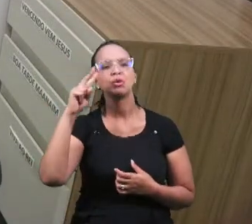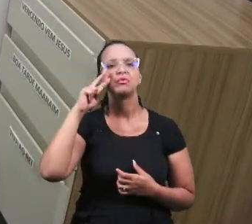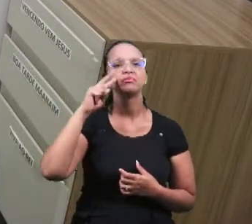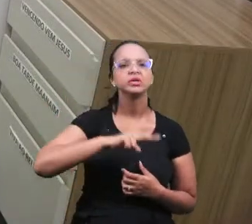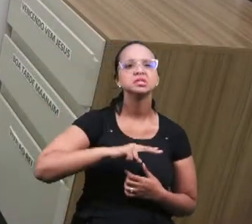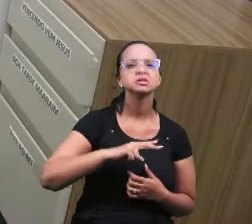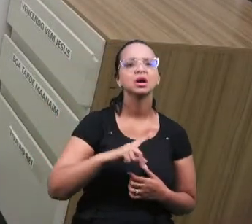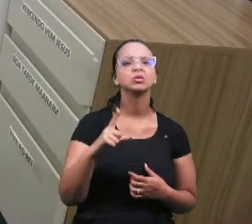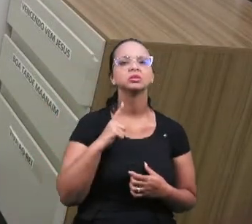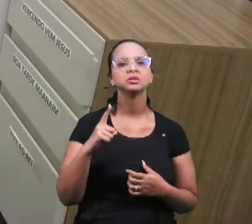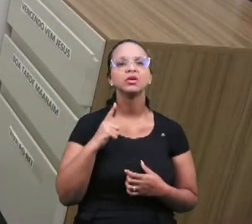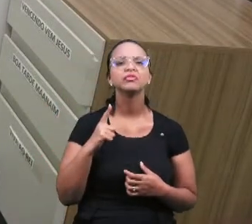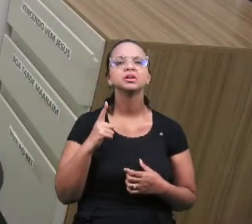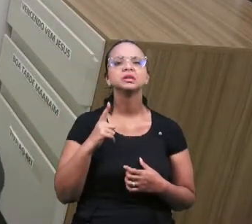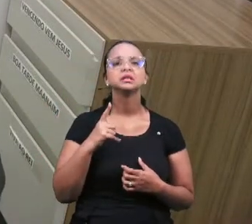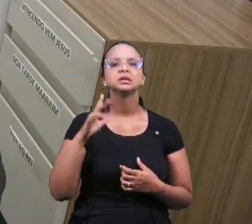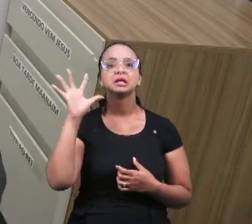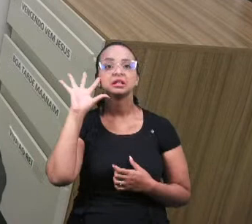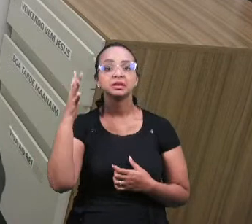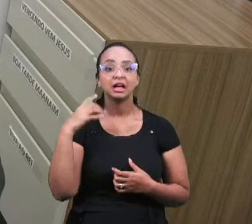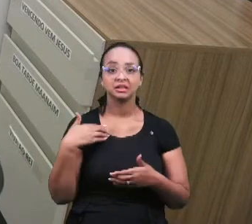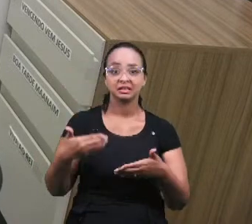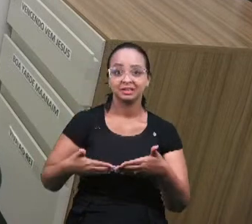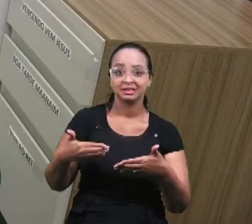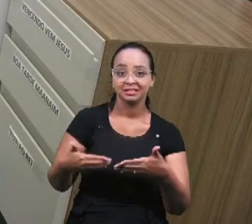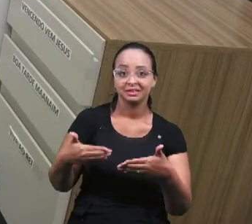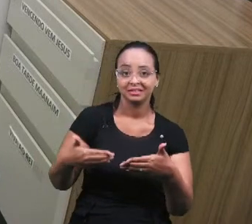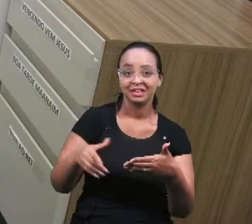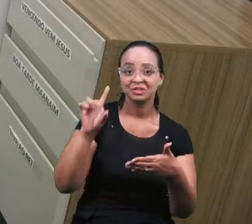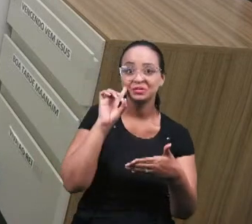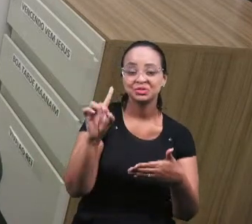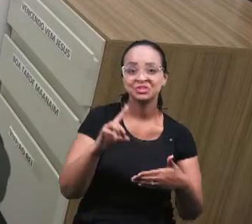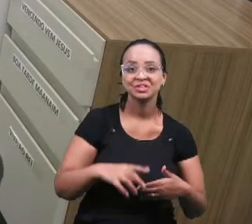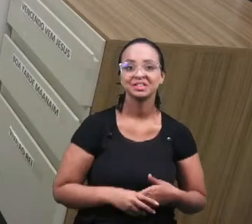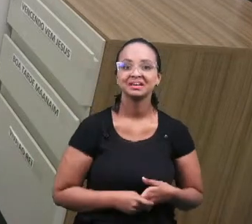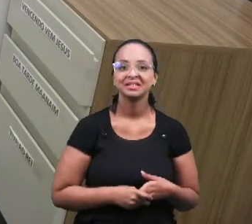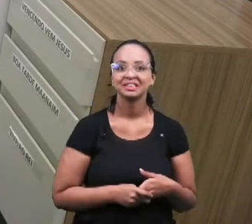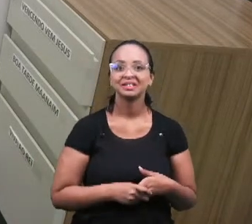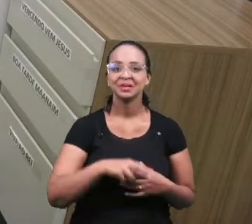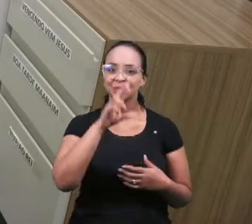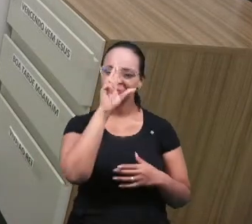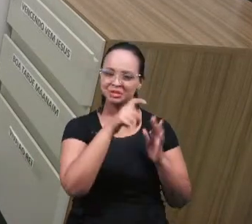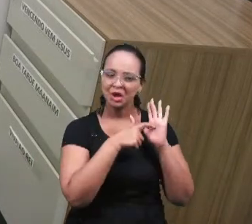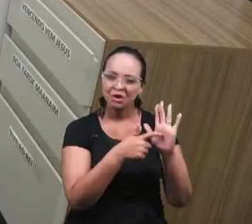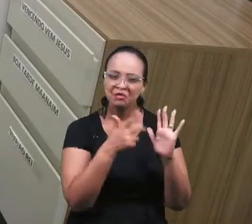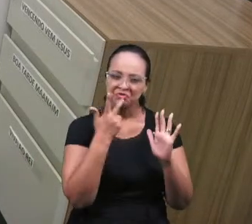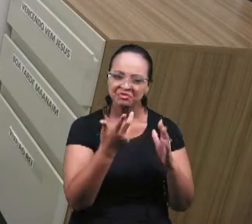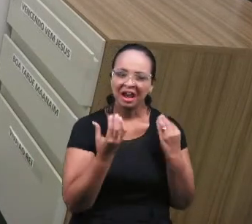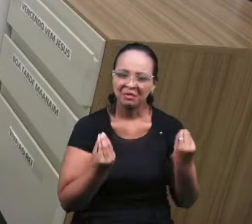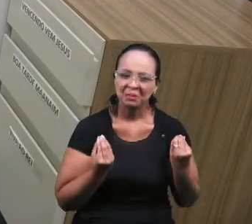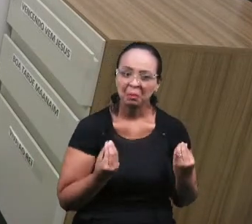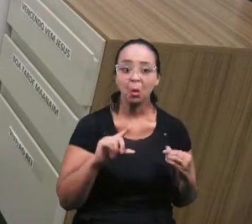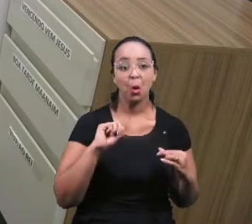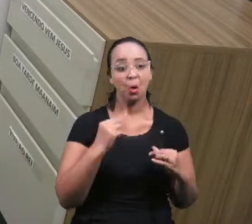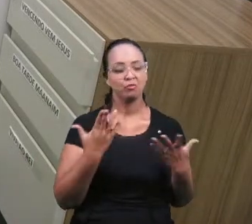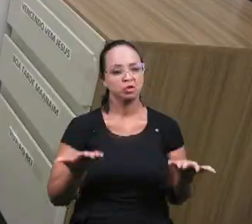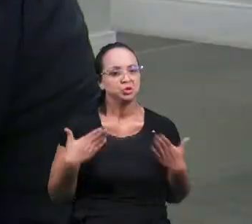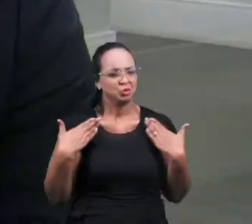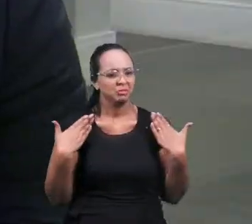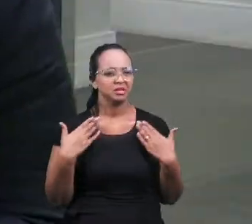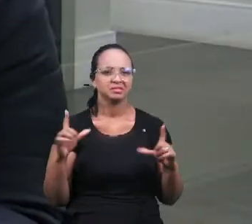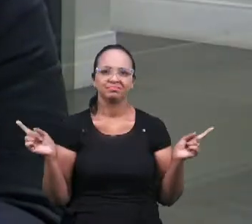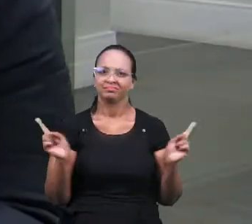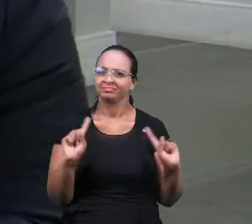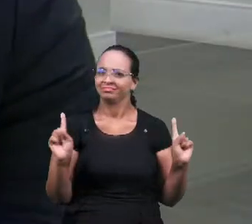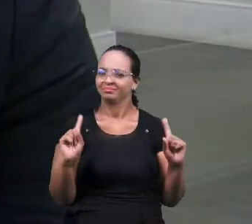alguns sinais que você, olha, tá chegando o dia, tá chegando... Interessante. O Senhor começou a testificar? Ou foi uma surpresa? Não foi uma surpresa